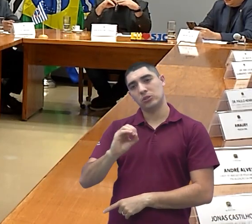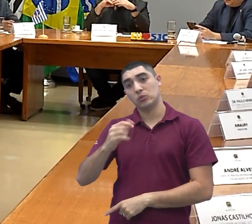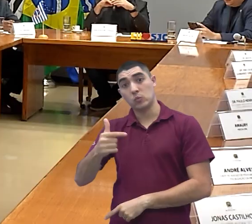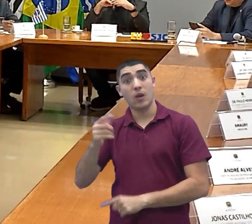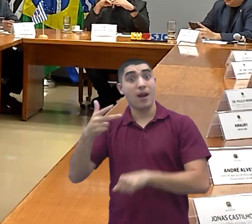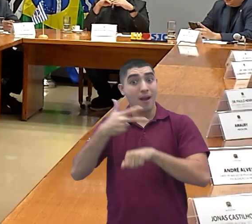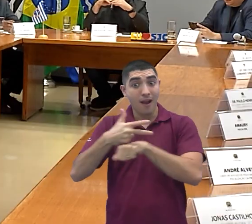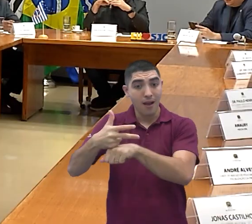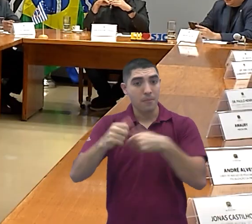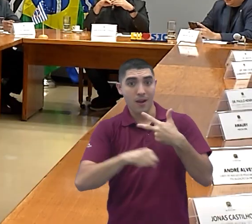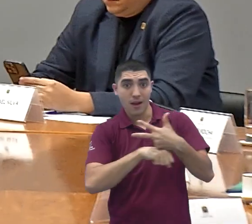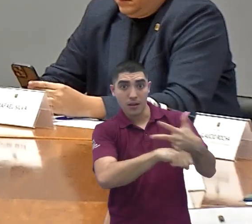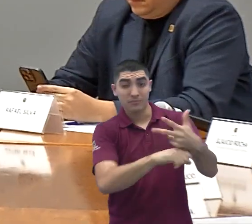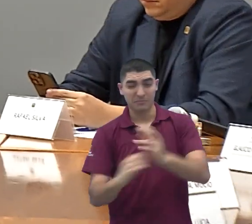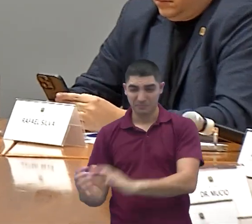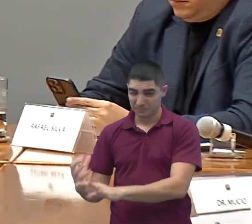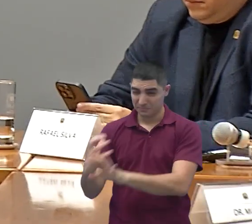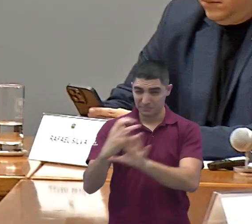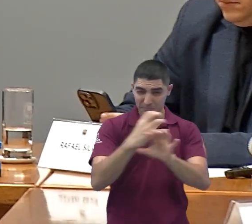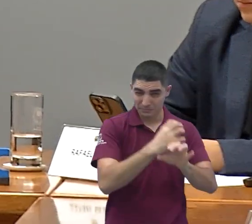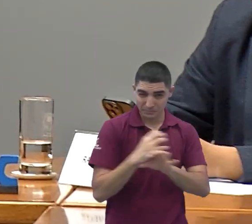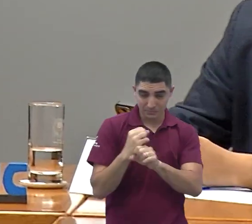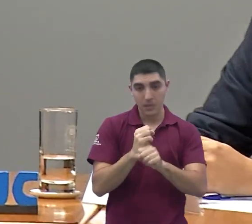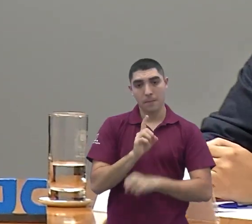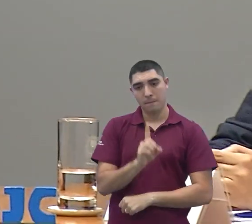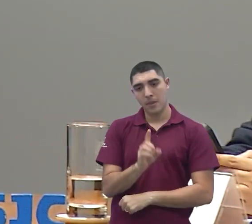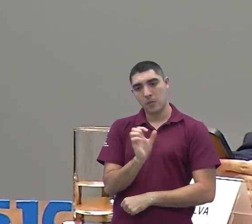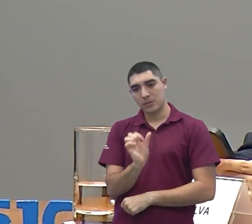câmeras serão instaladas, chegando a um total de